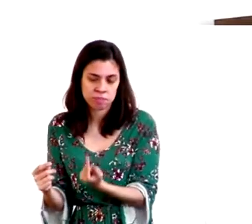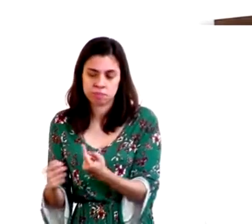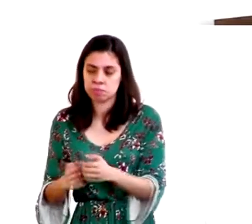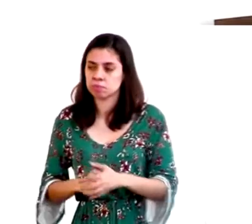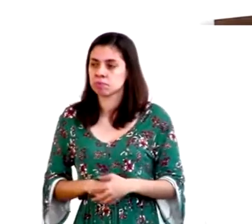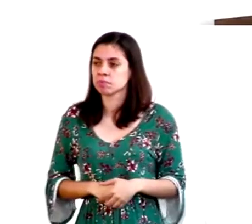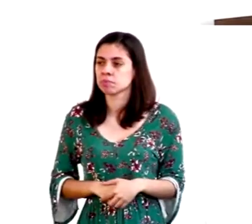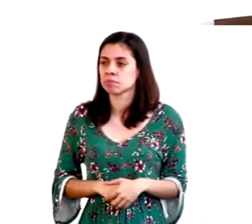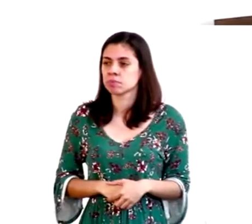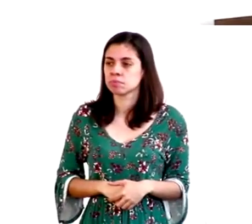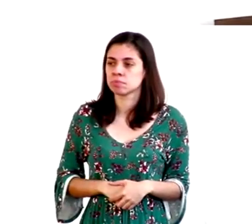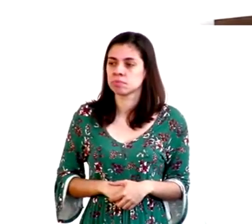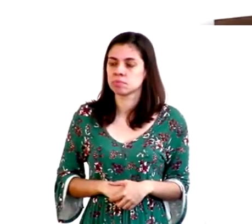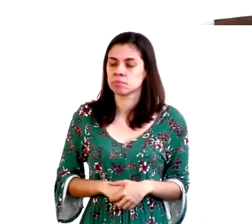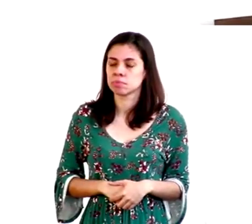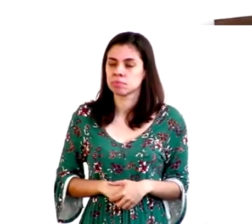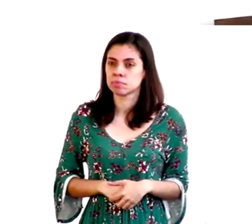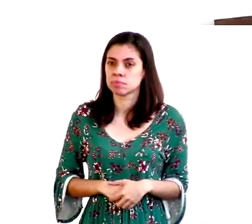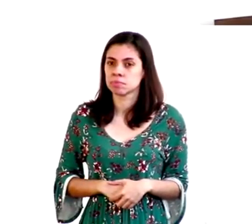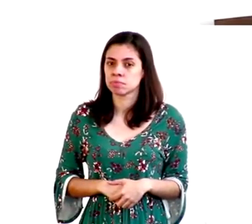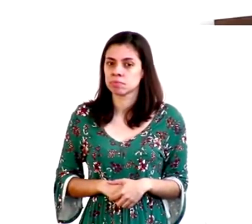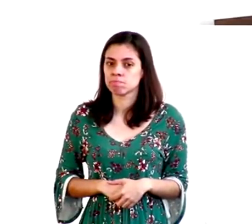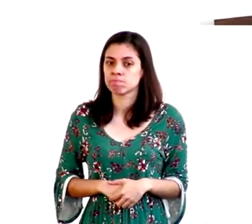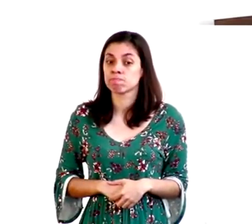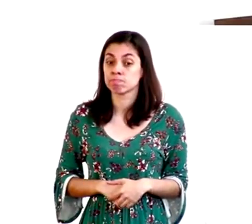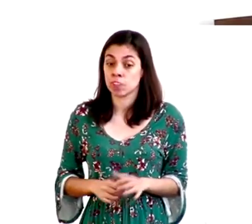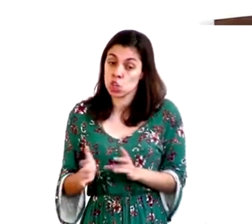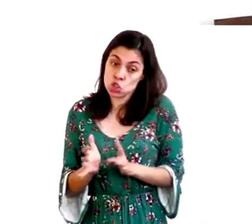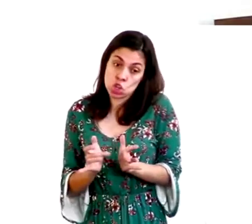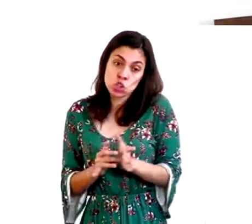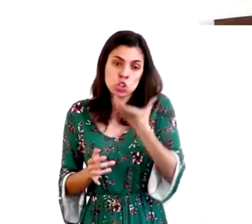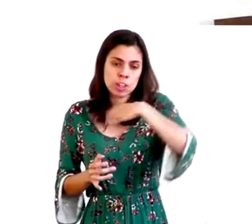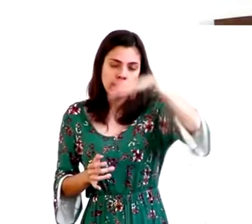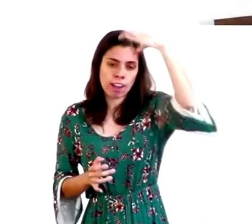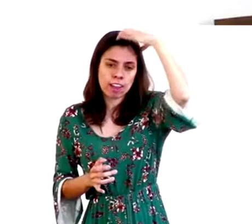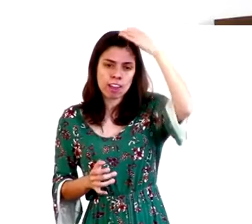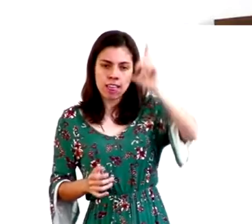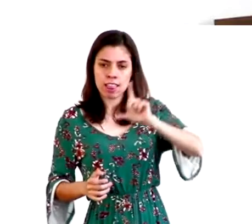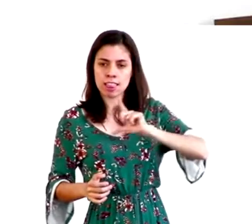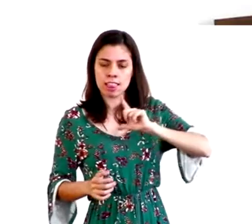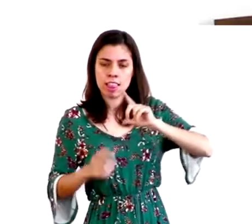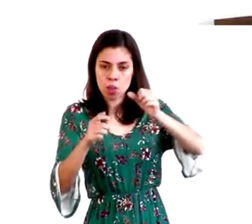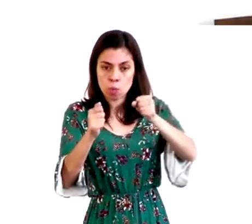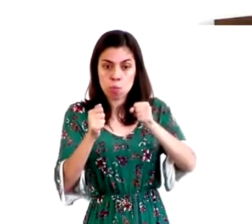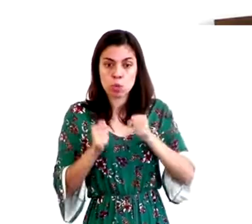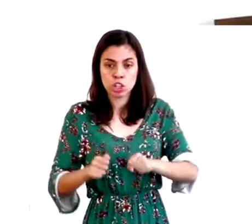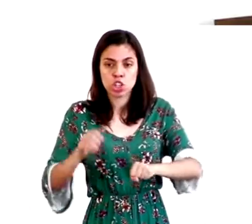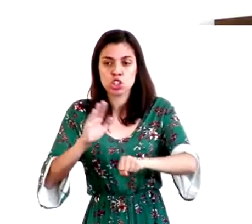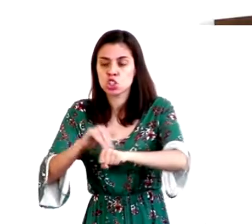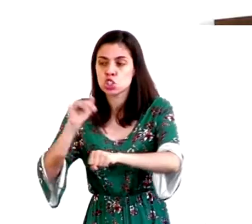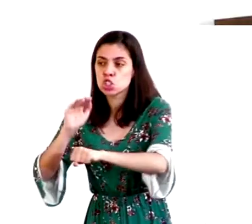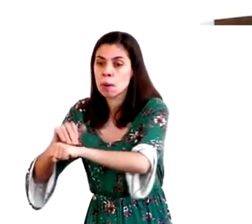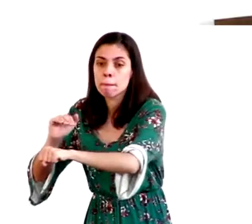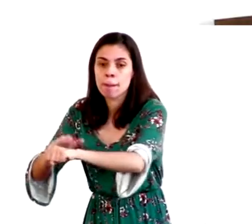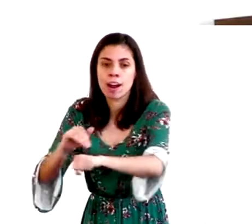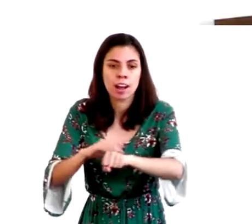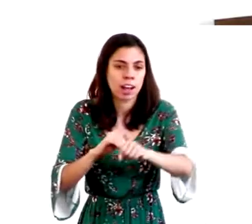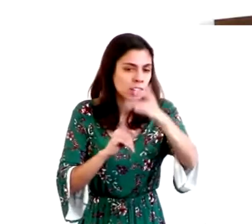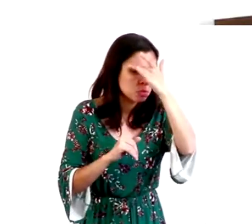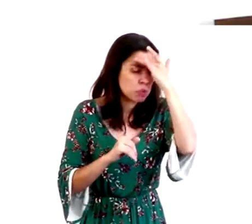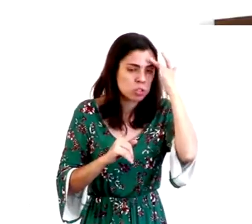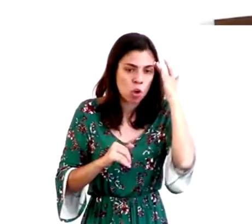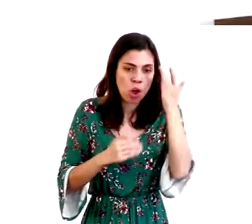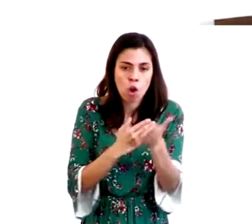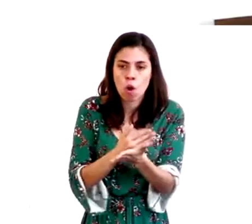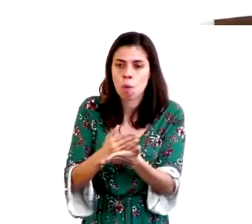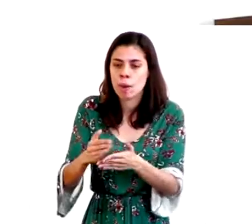reino, ele, como rei, tem a autoridade para chamar homens para serem seus discípulos, e assim ele o